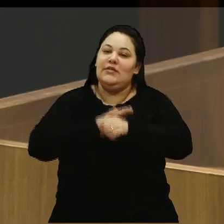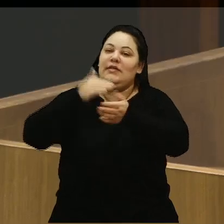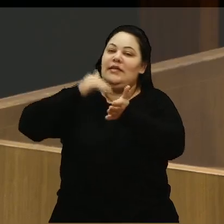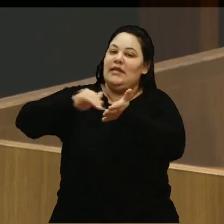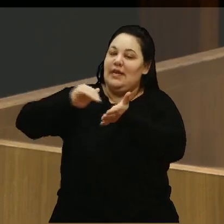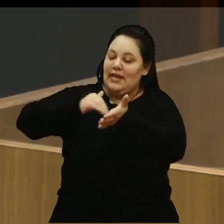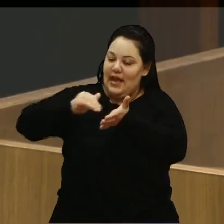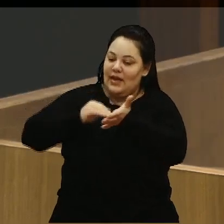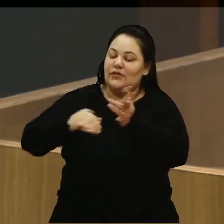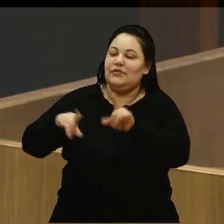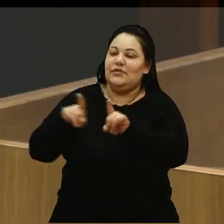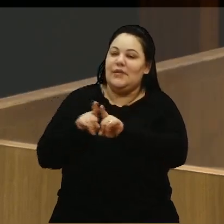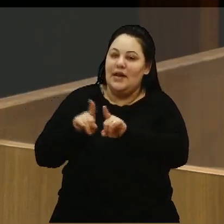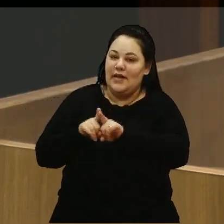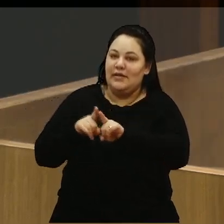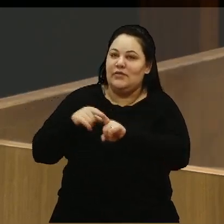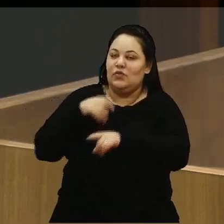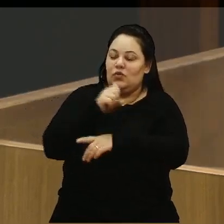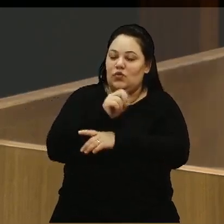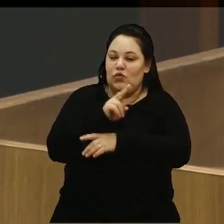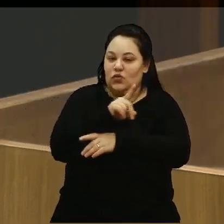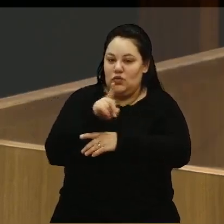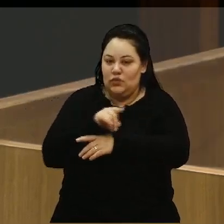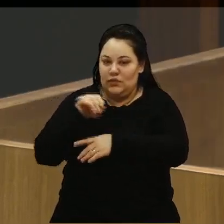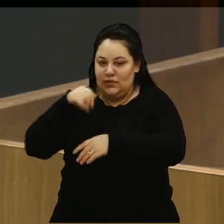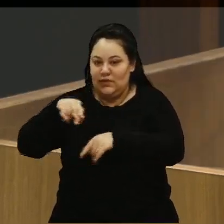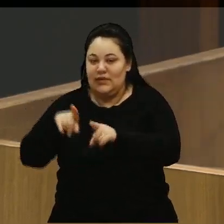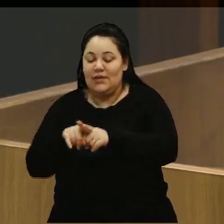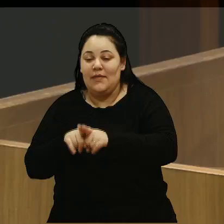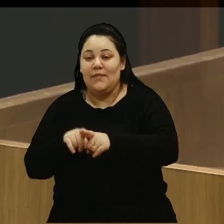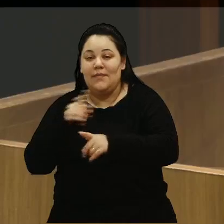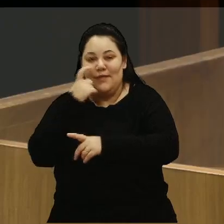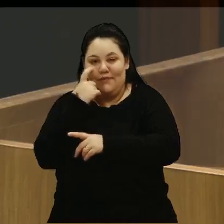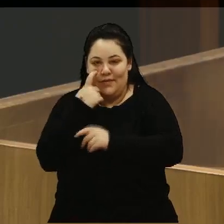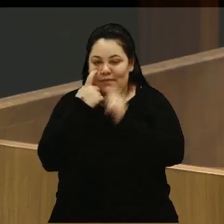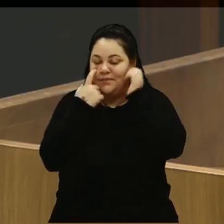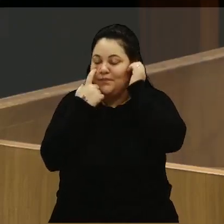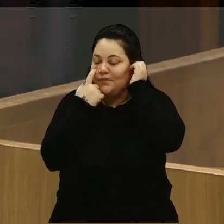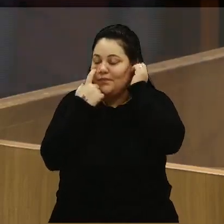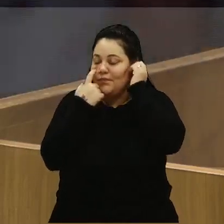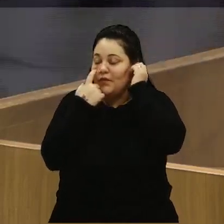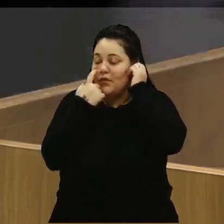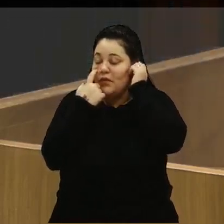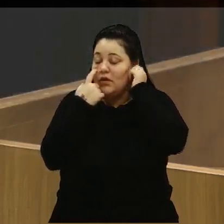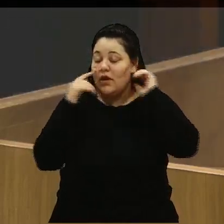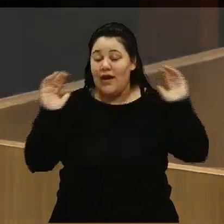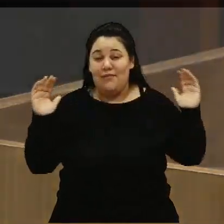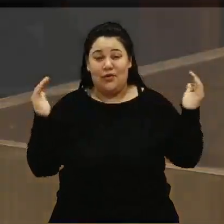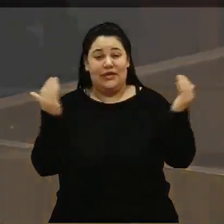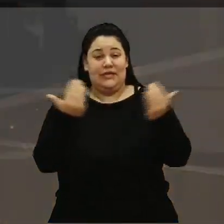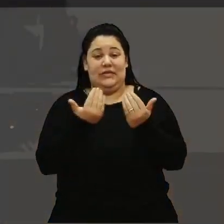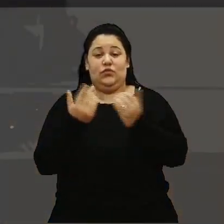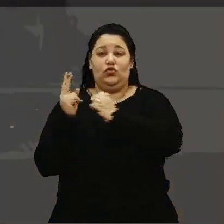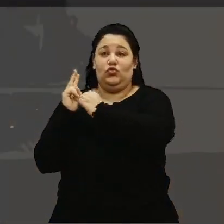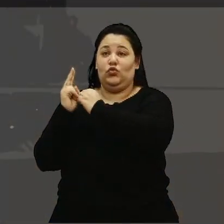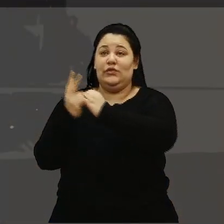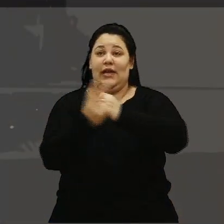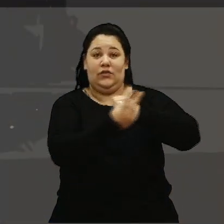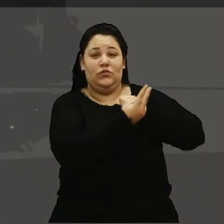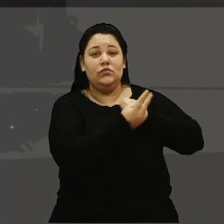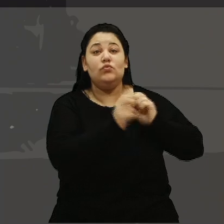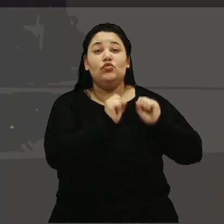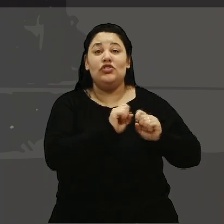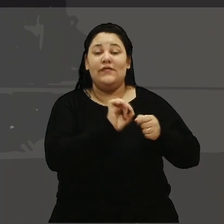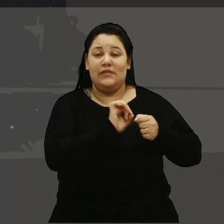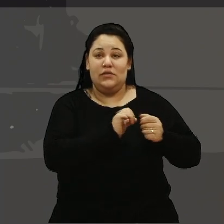obras, o Suzin, né, para verificar as contenções que poderiam ser feitas naquele trajeto.